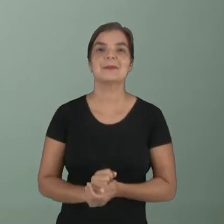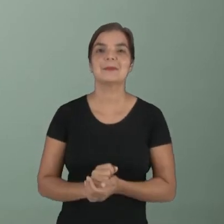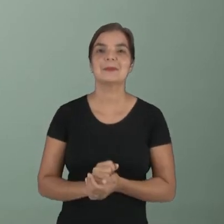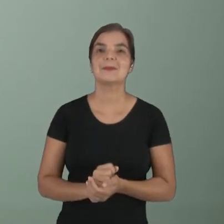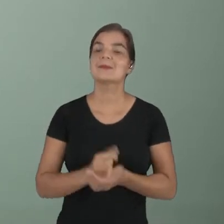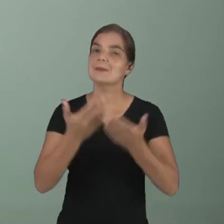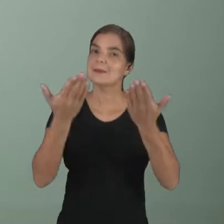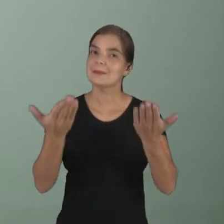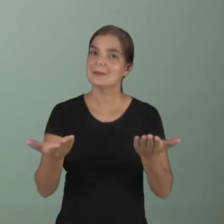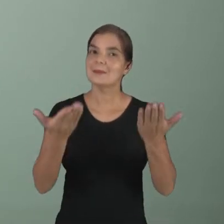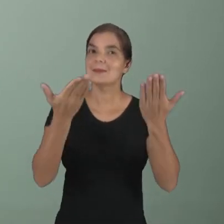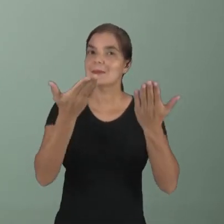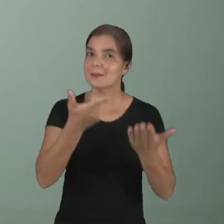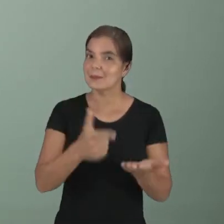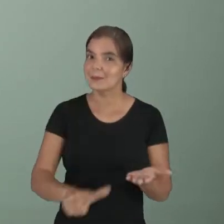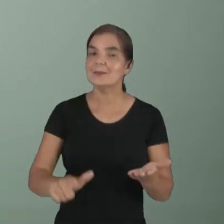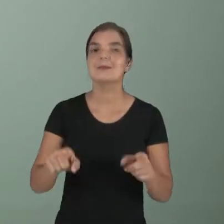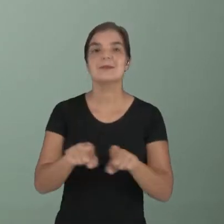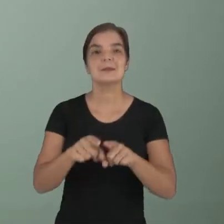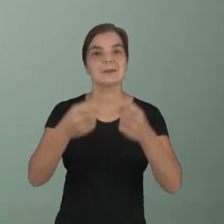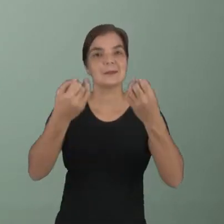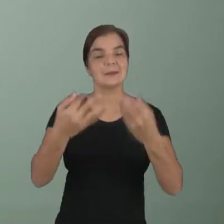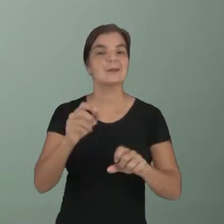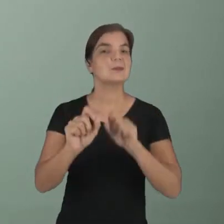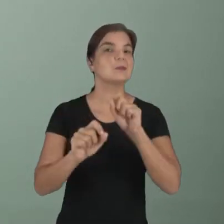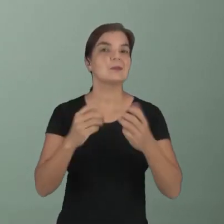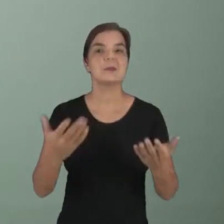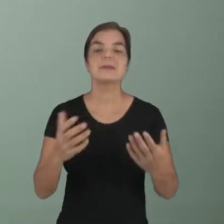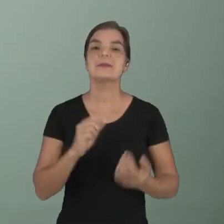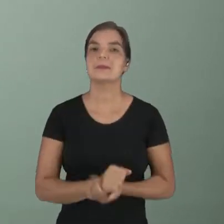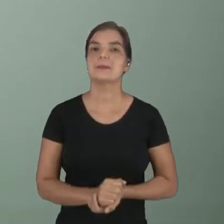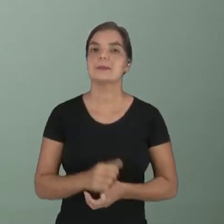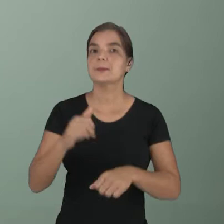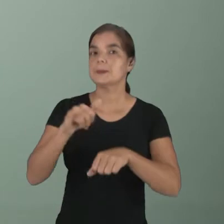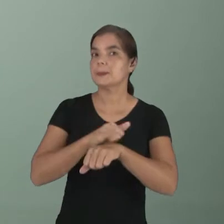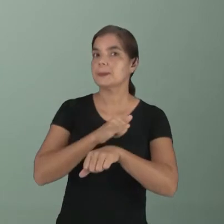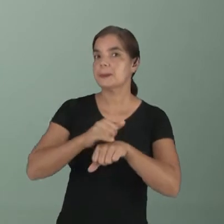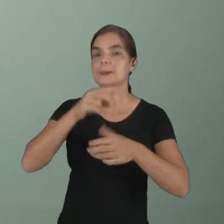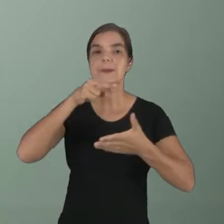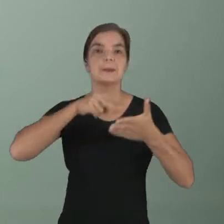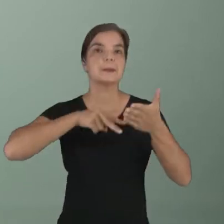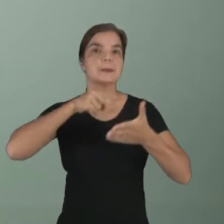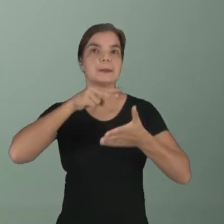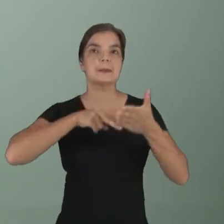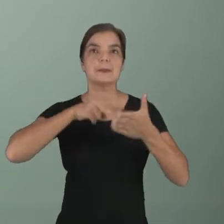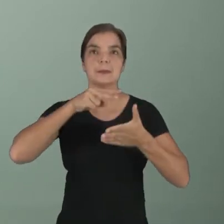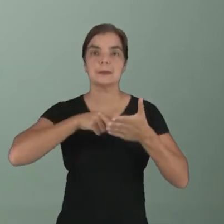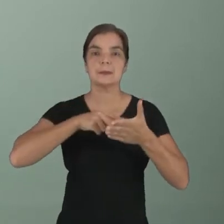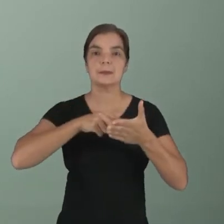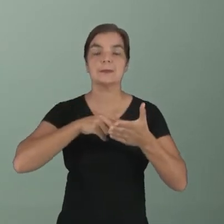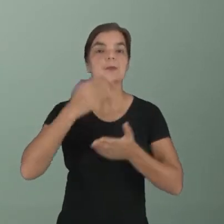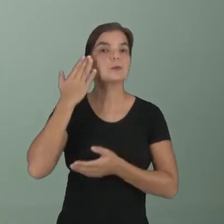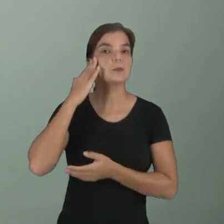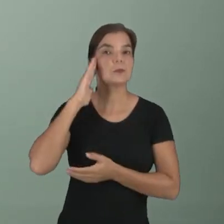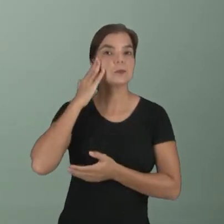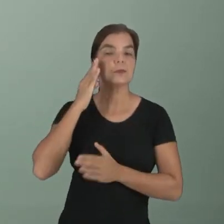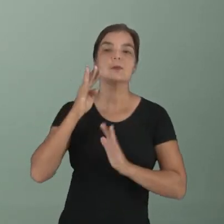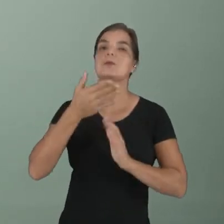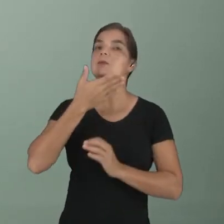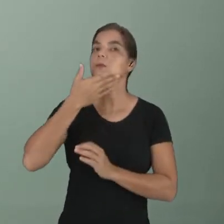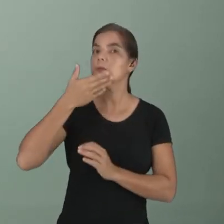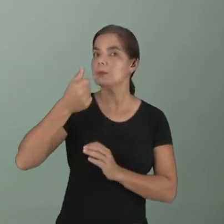vocês mais uma vez e hoje nós vamos falar sobre estratégias de leitura para